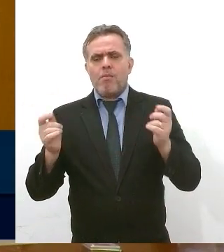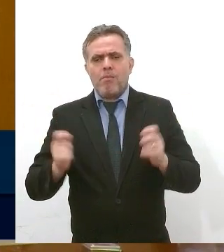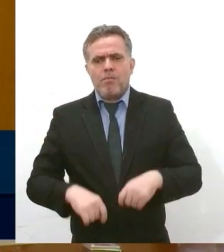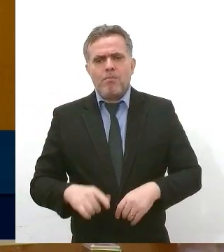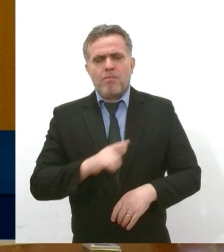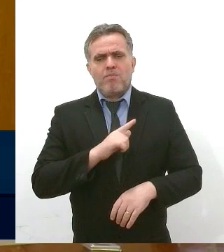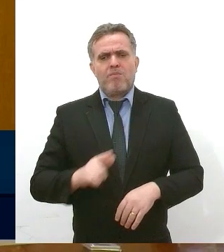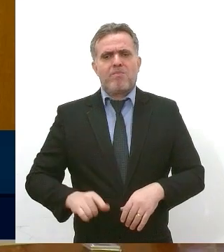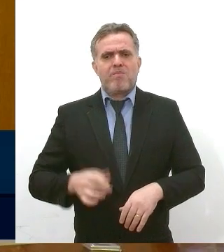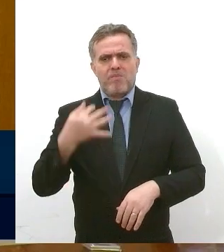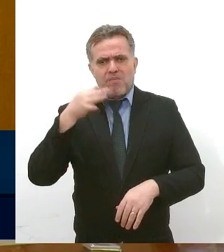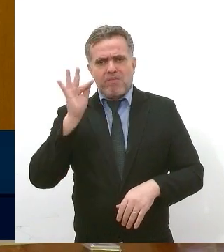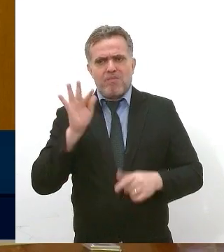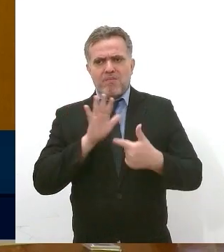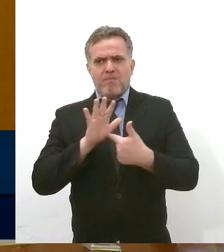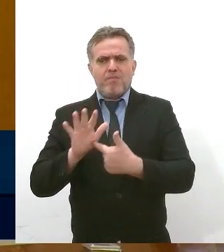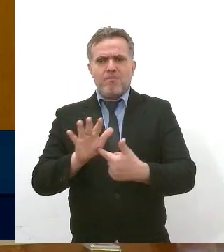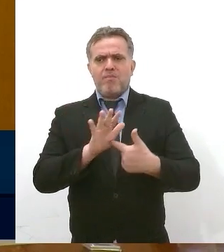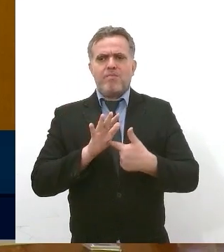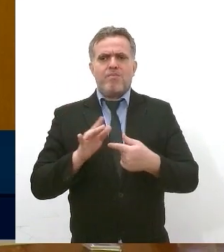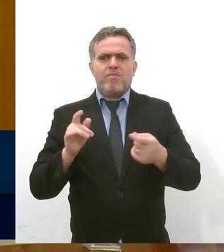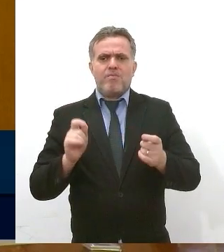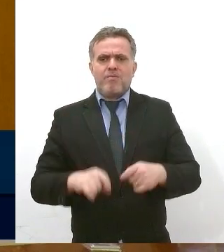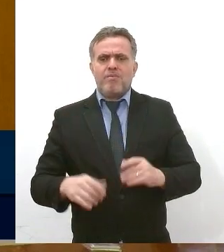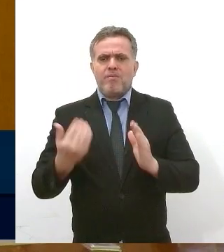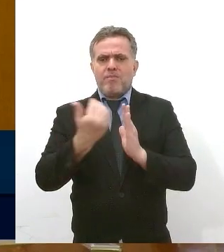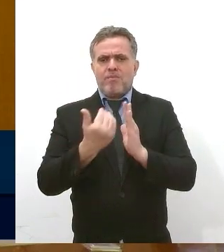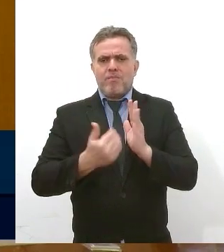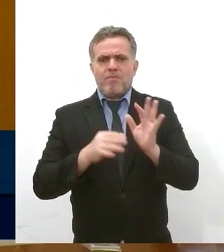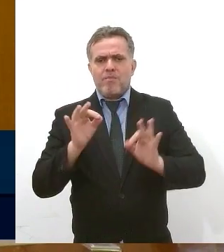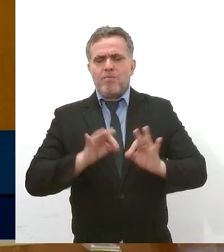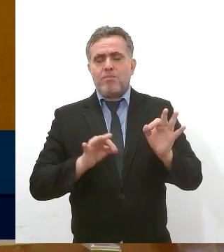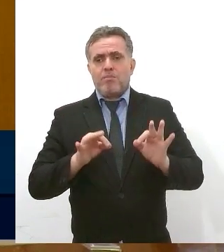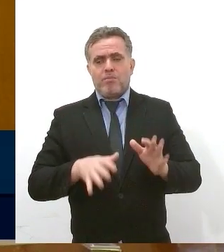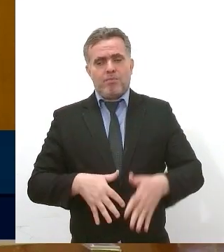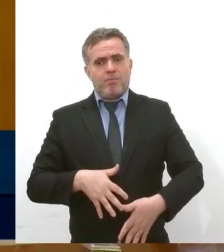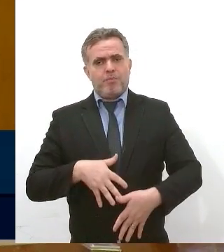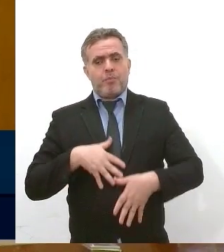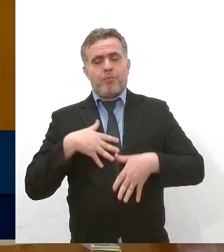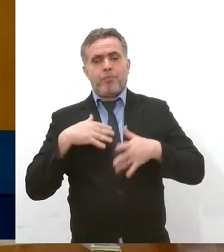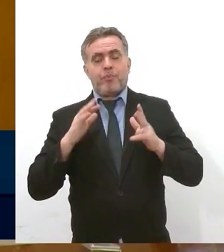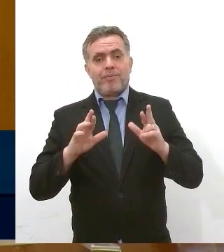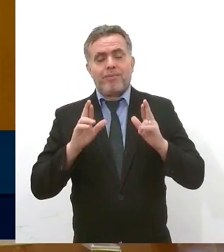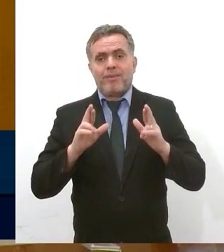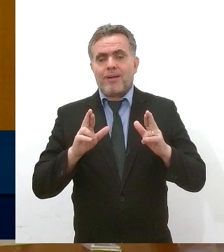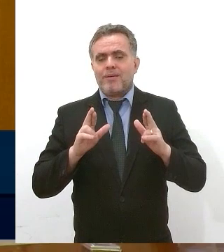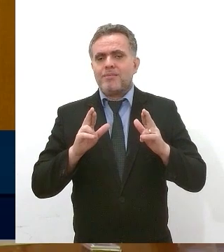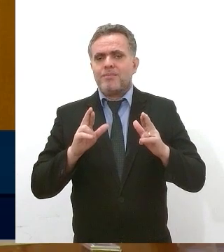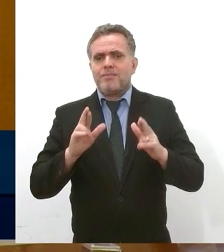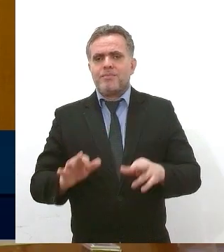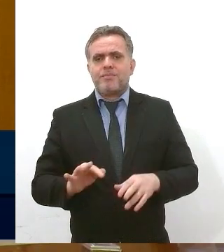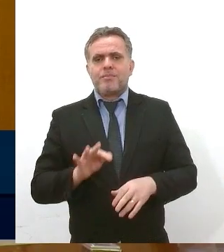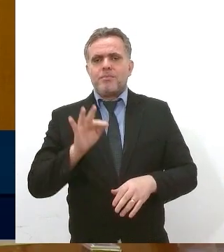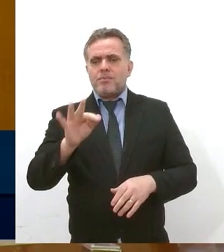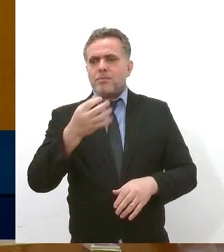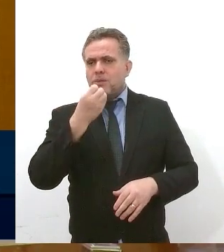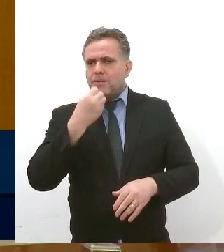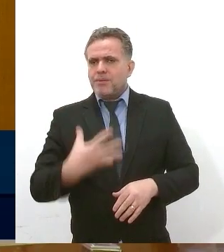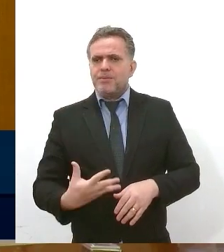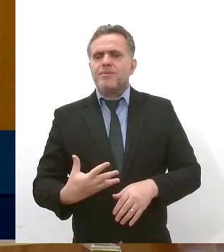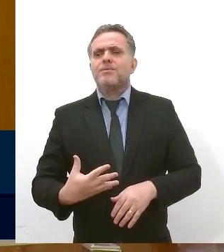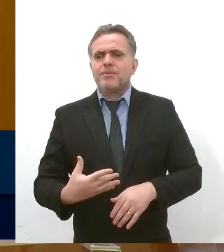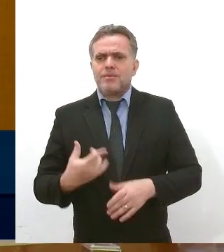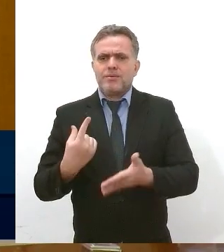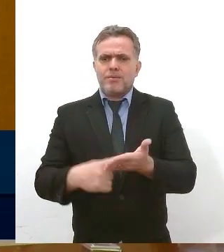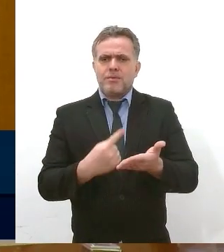E esse planejamento apresentado me deixou muito esperançoso, uma esperança que vem do fato de que oferece previsibilidade para